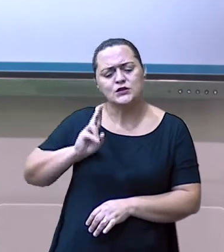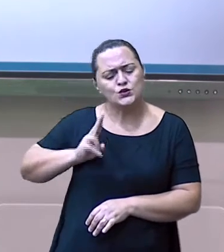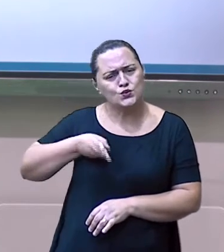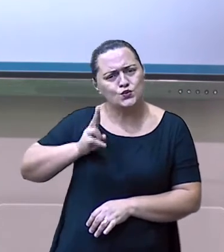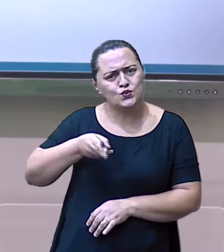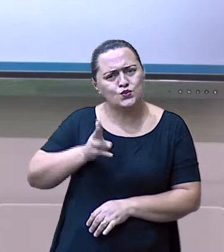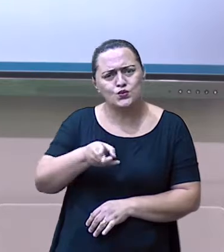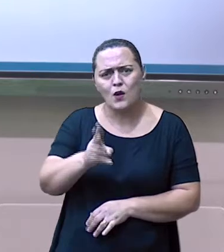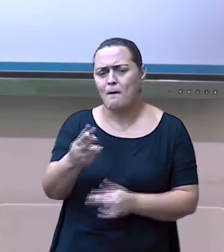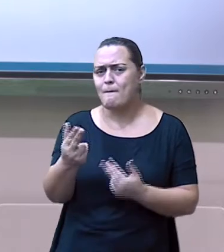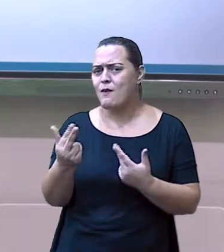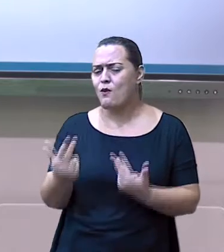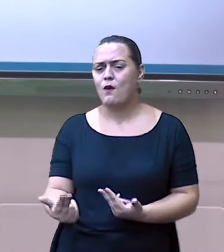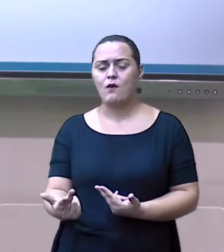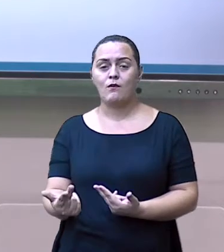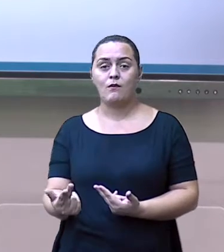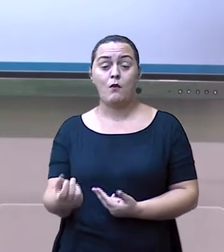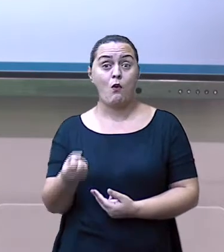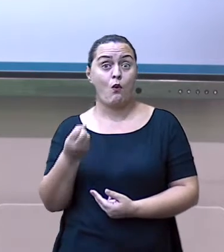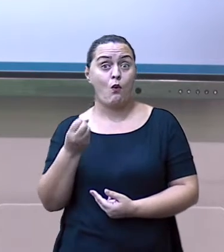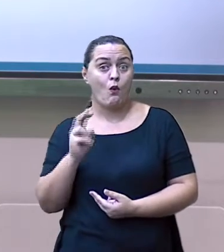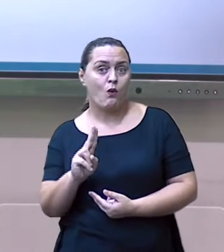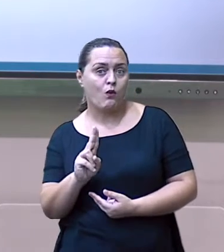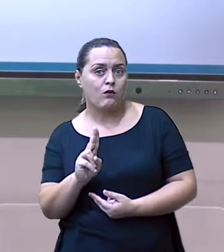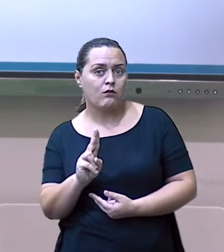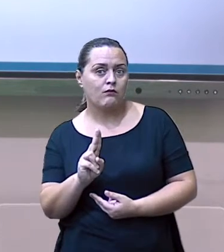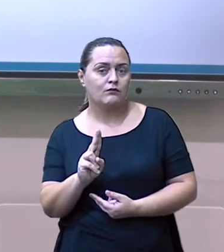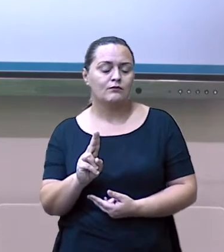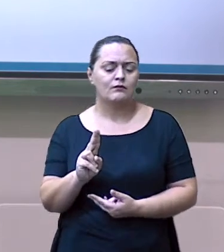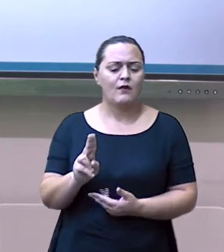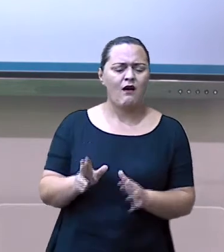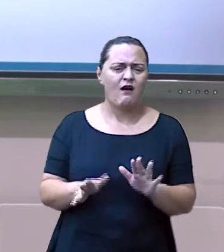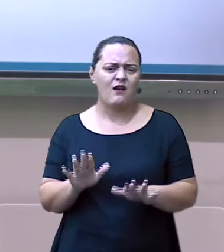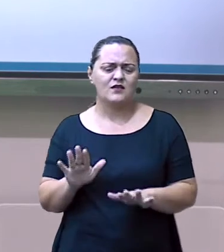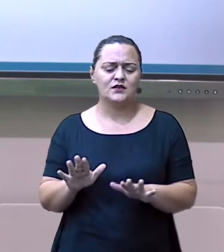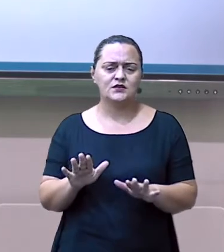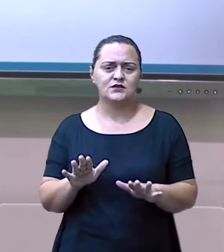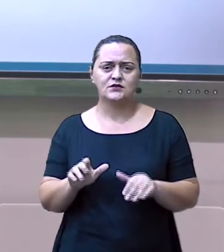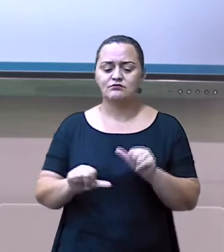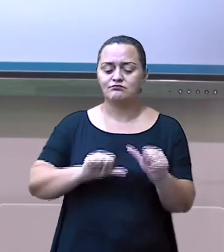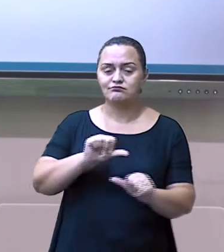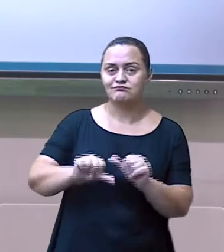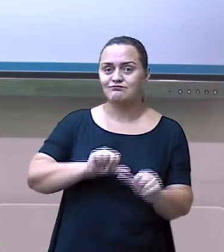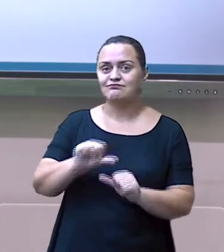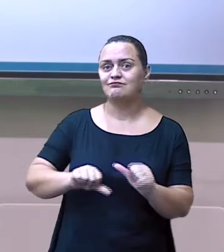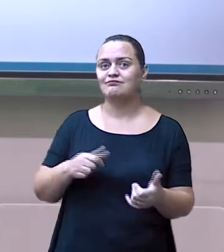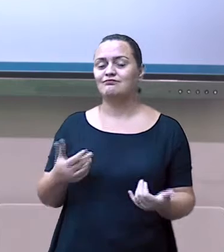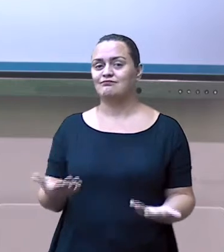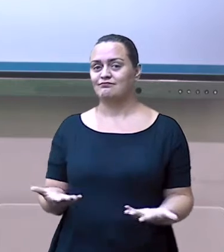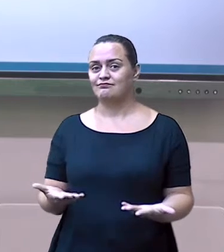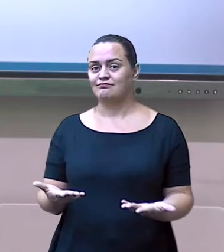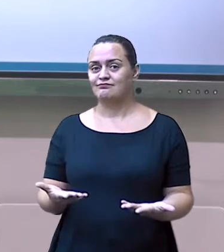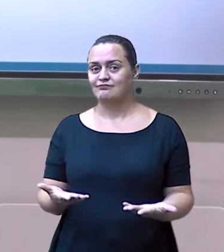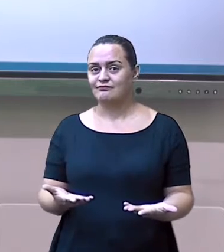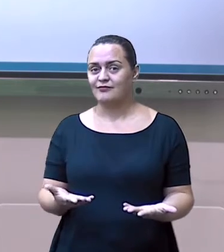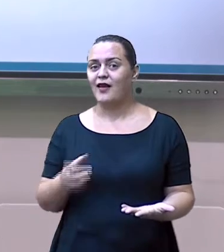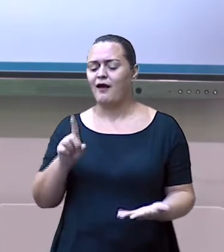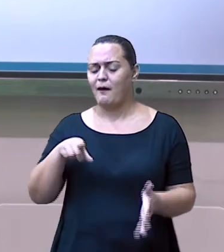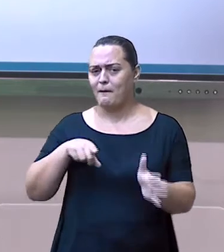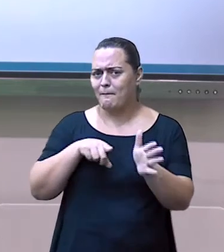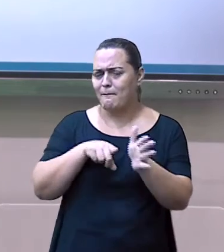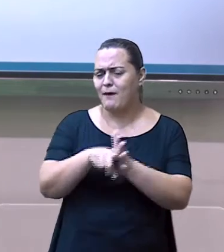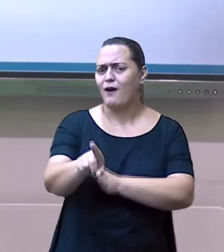permanente ou está em transformação? Essa é a pergunta que não quer parar, não